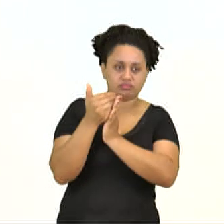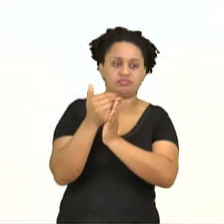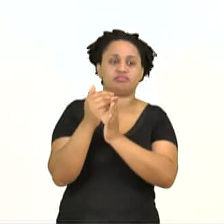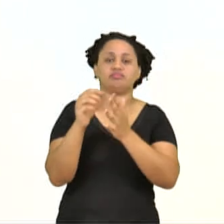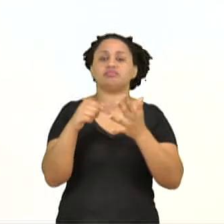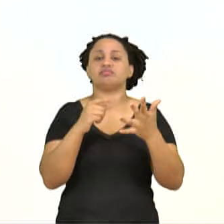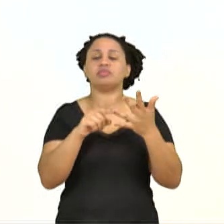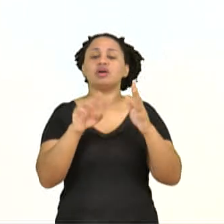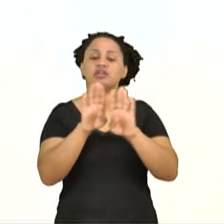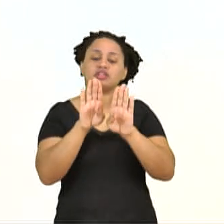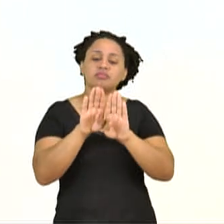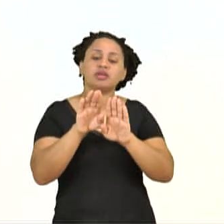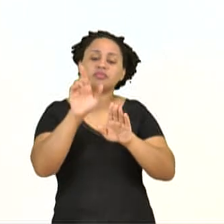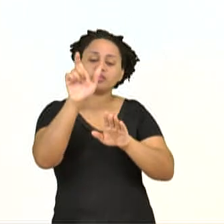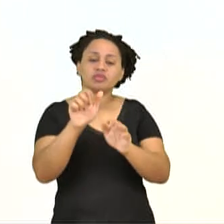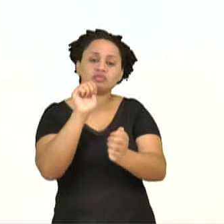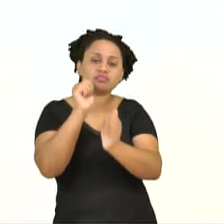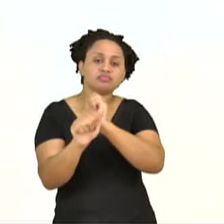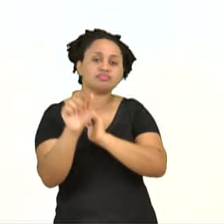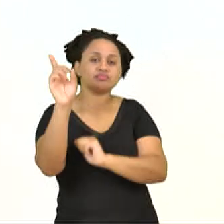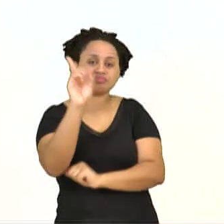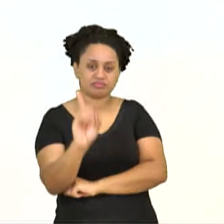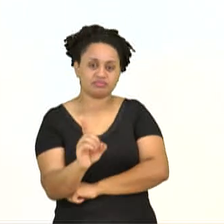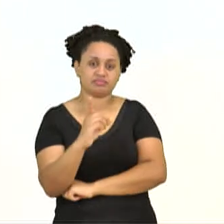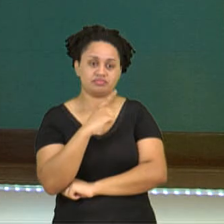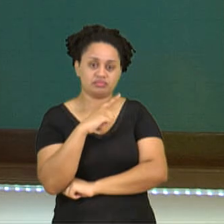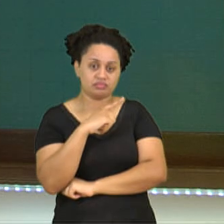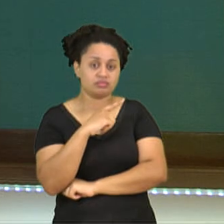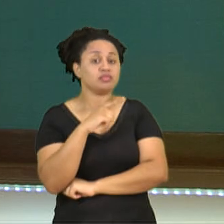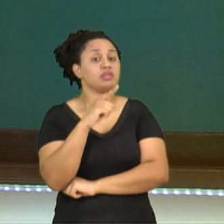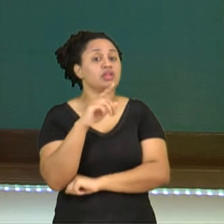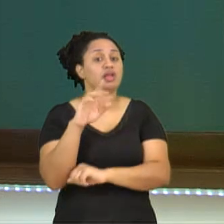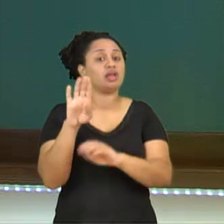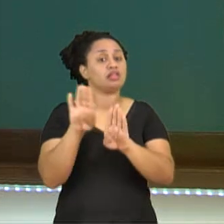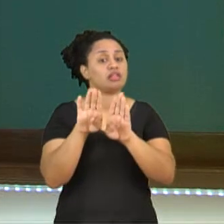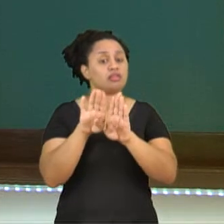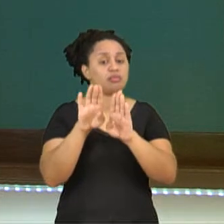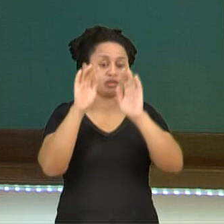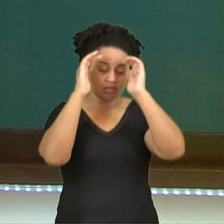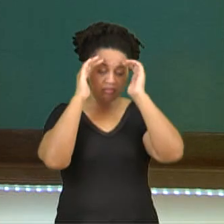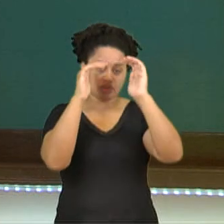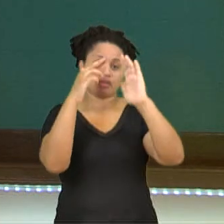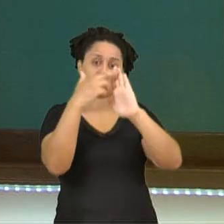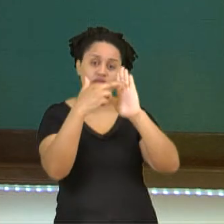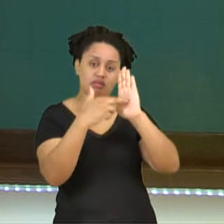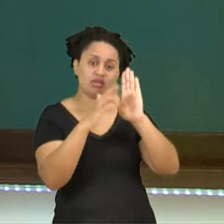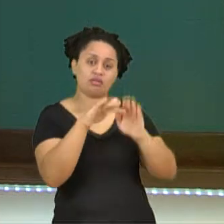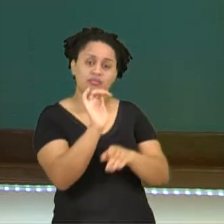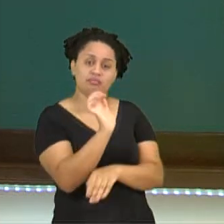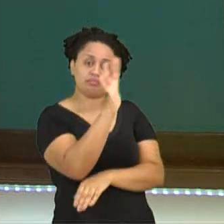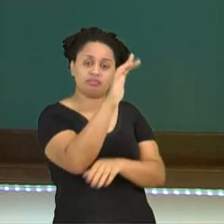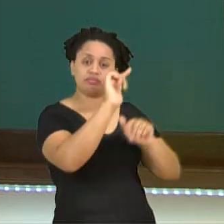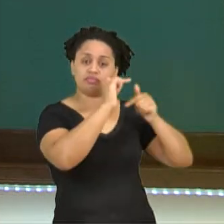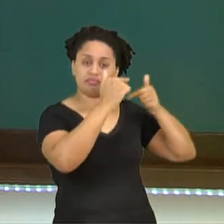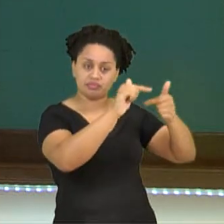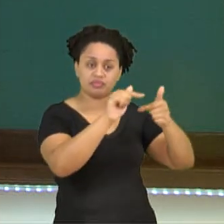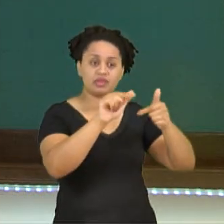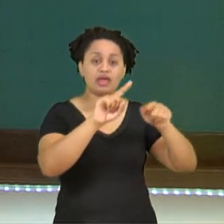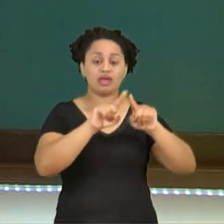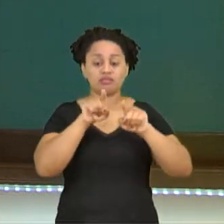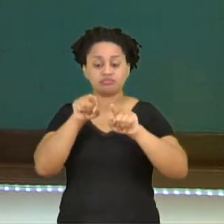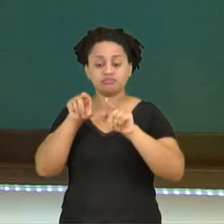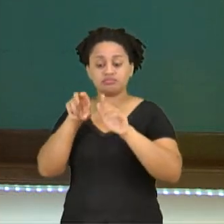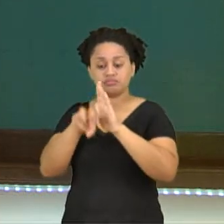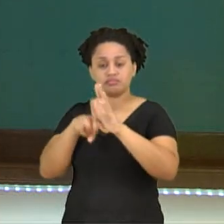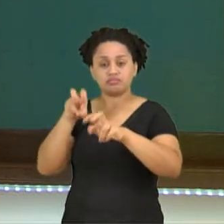deficiências visomotoras e mesmo as regras do basquetebol tradicional. E a cadeira é específica para a modalidade. Então,